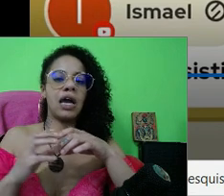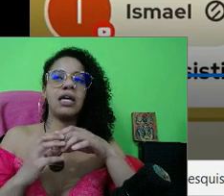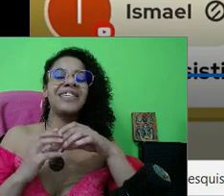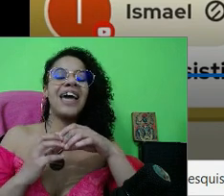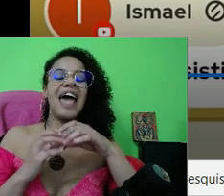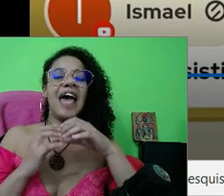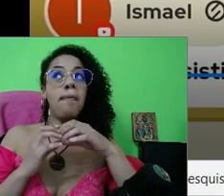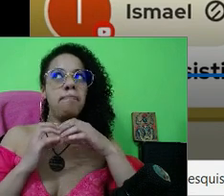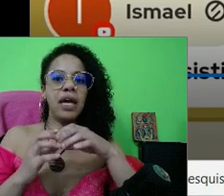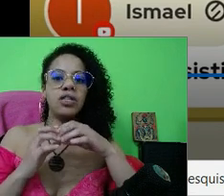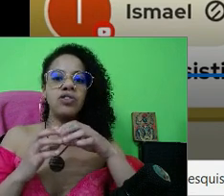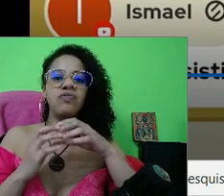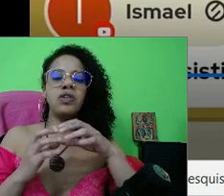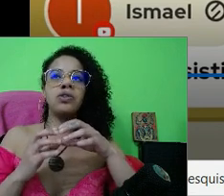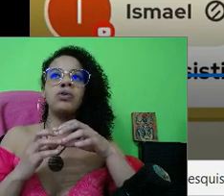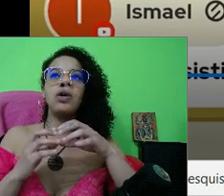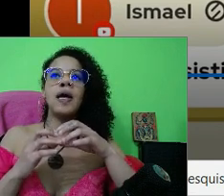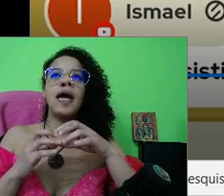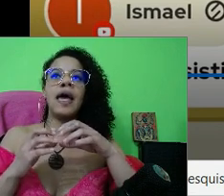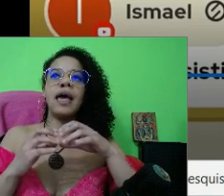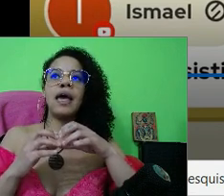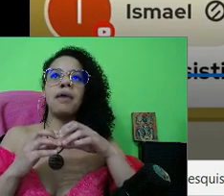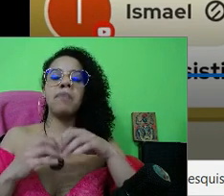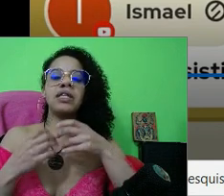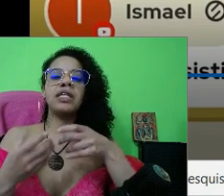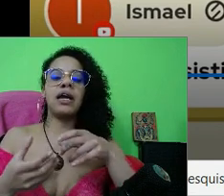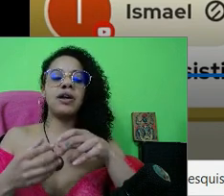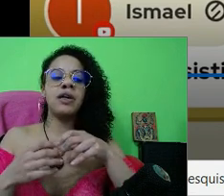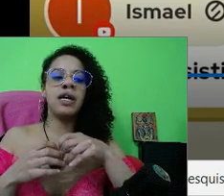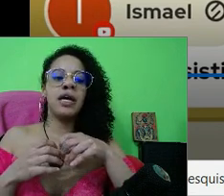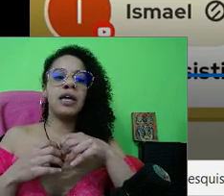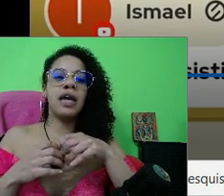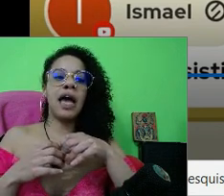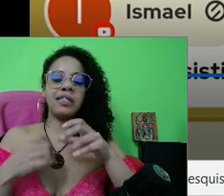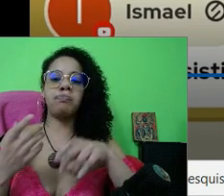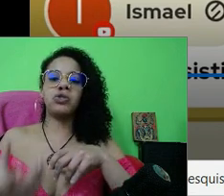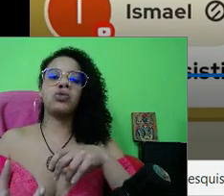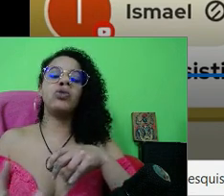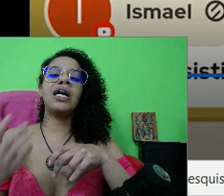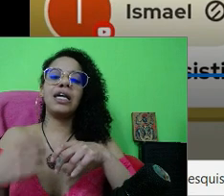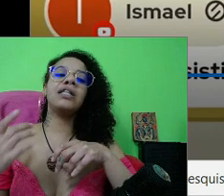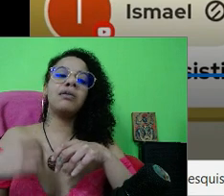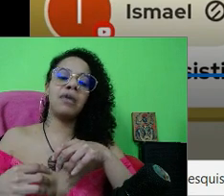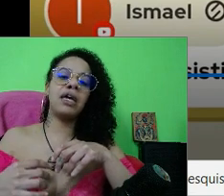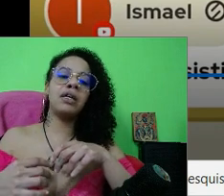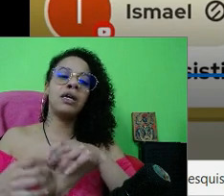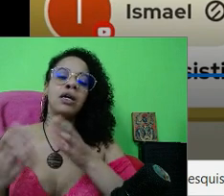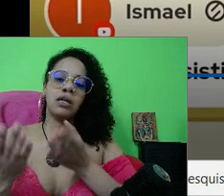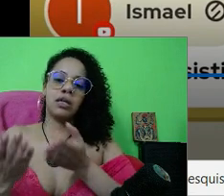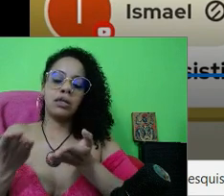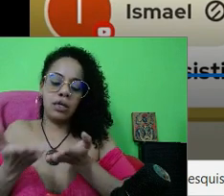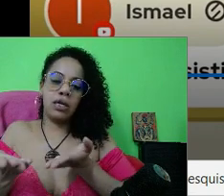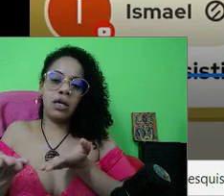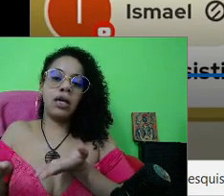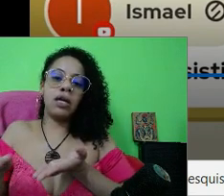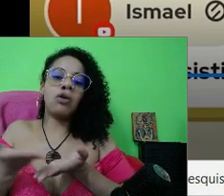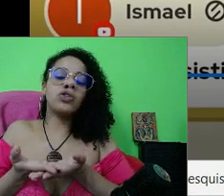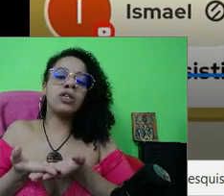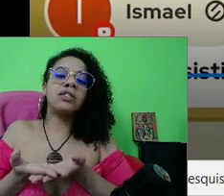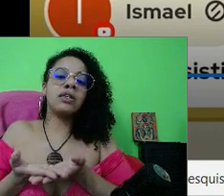de outros canais é bem difícil manter essa postura e também